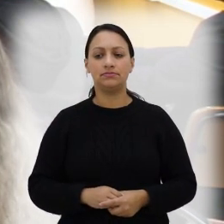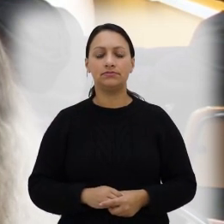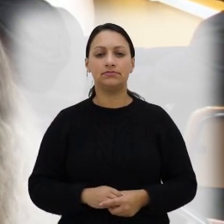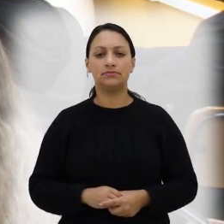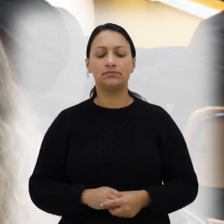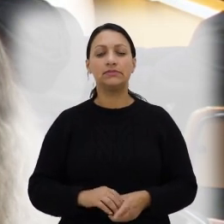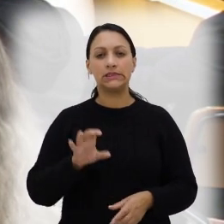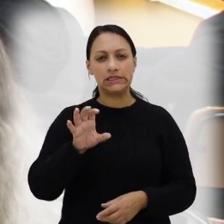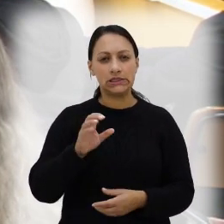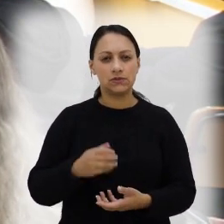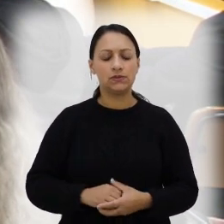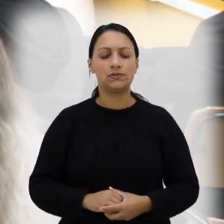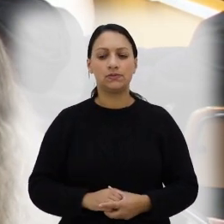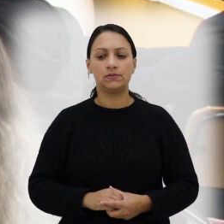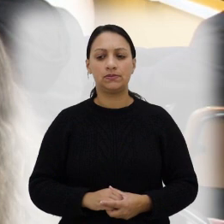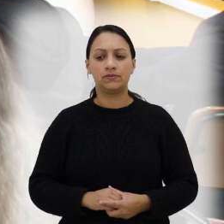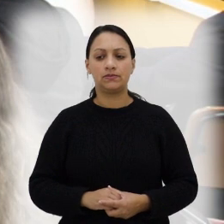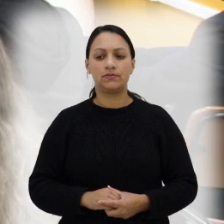Isso.